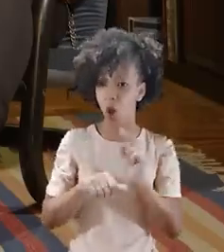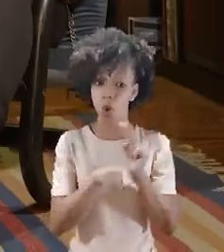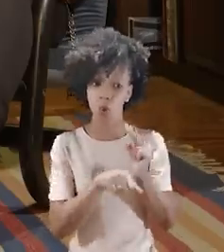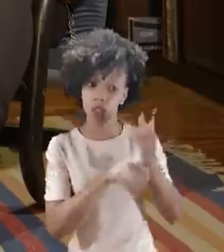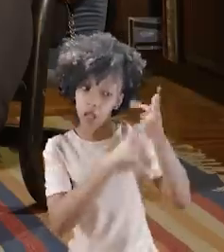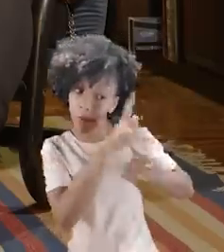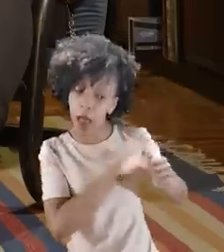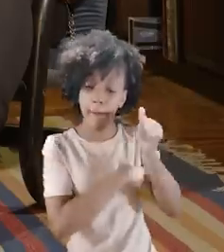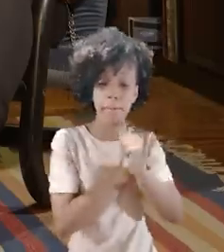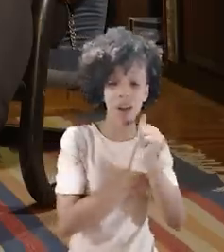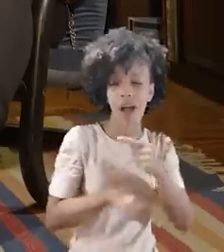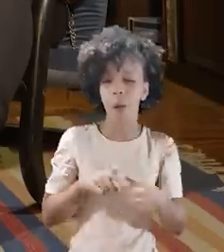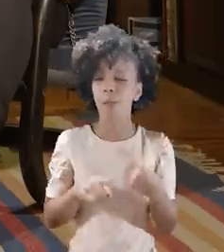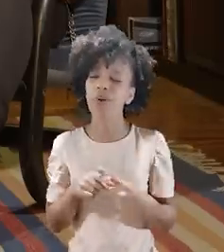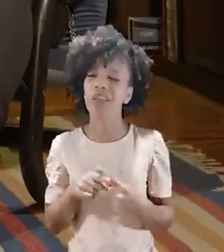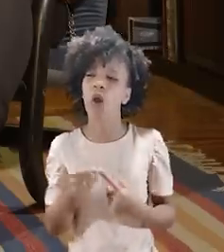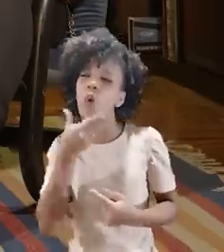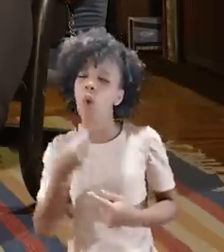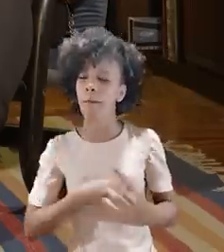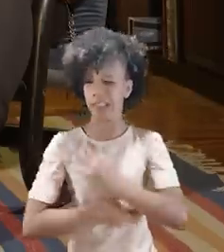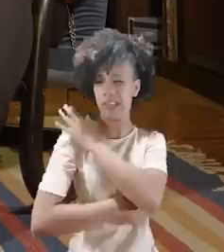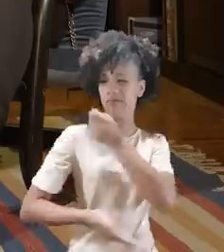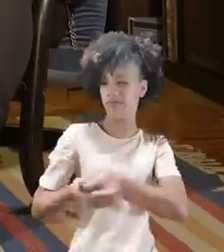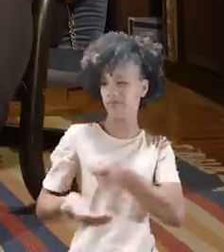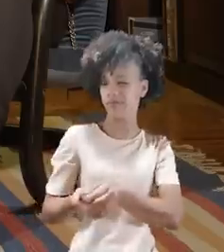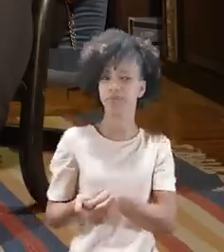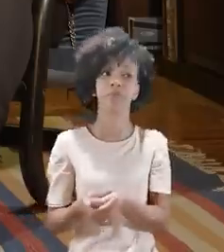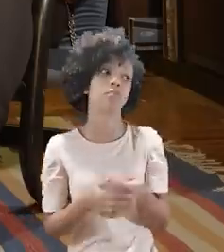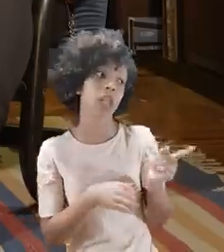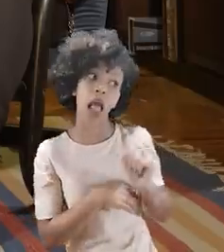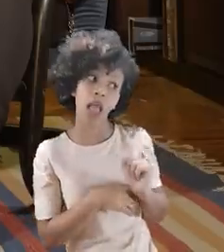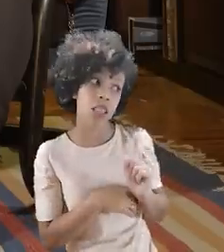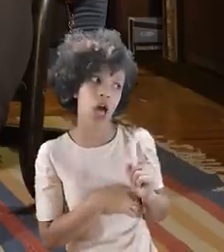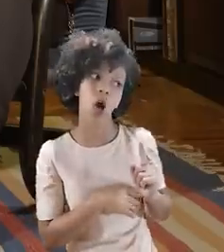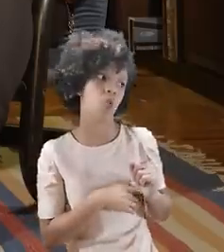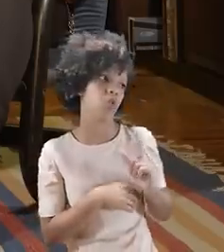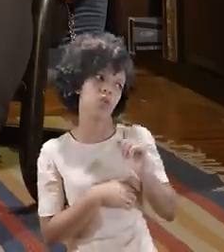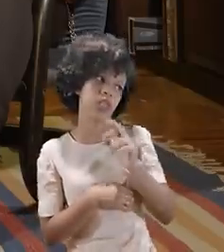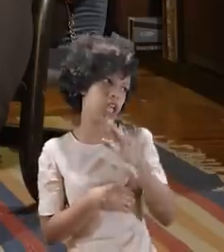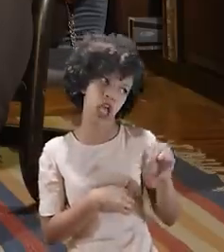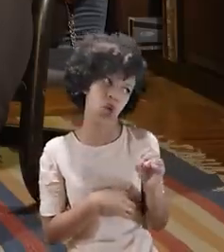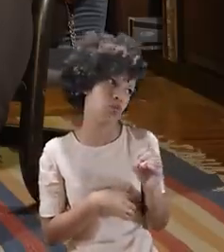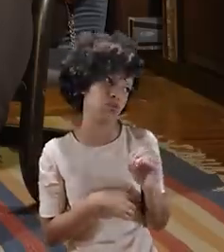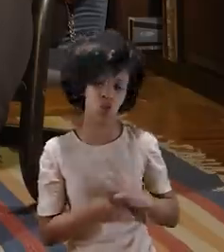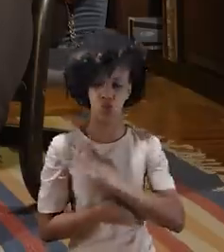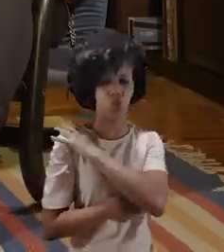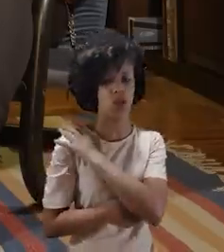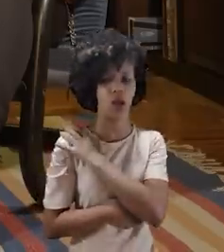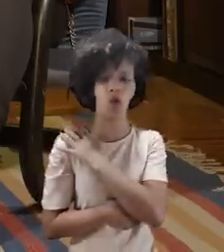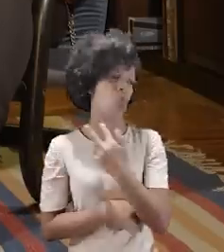o cuidado com cabelo ele vem mais o lado feminino que o homem é muito militarizado mas eu acho que não os guerreiros Neca o